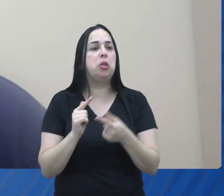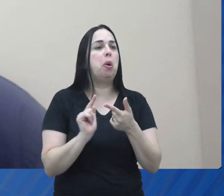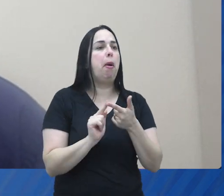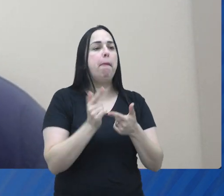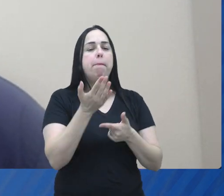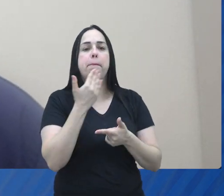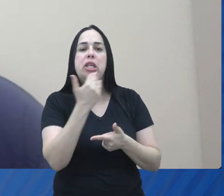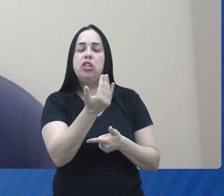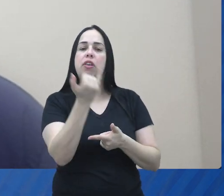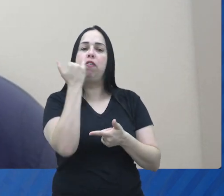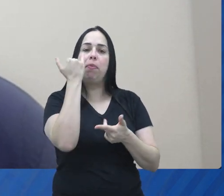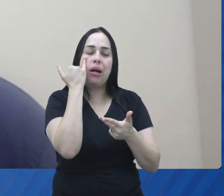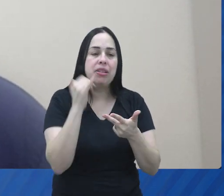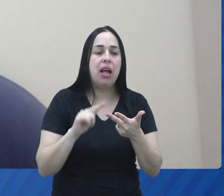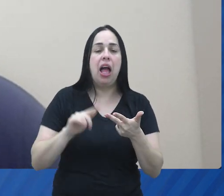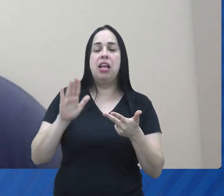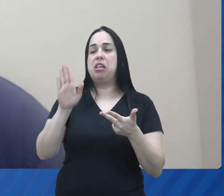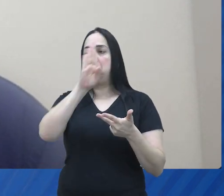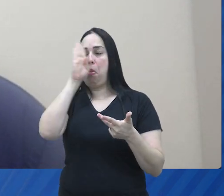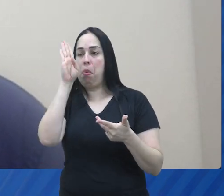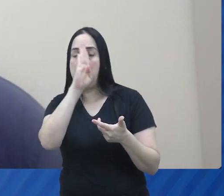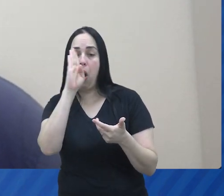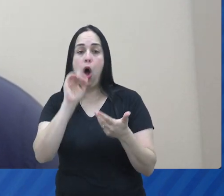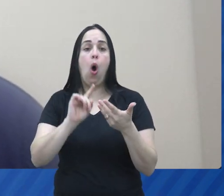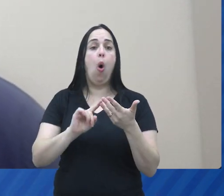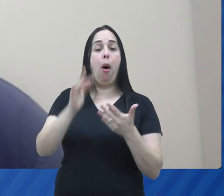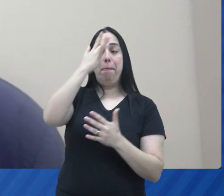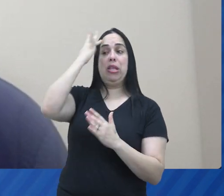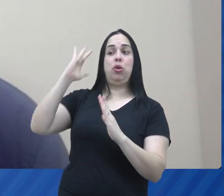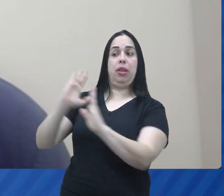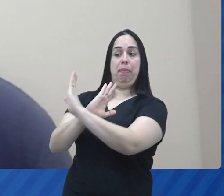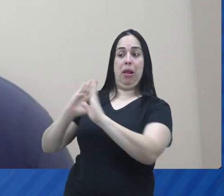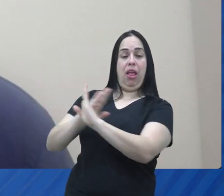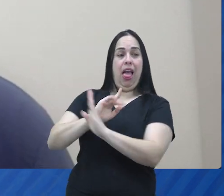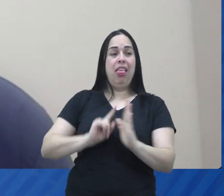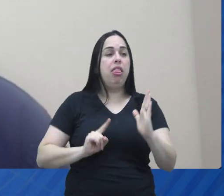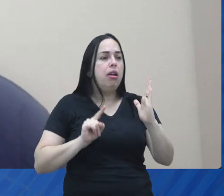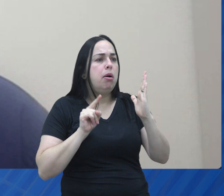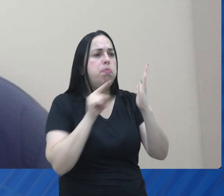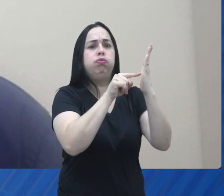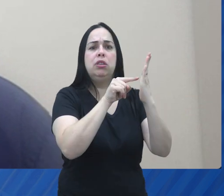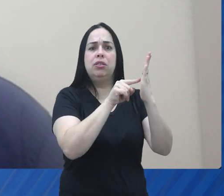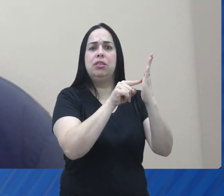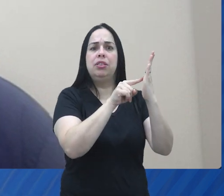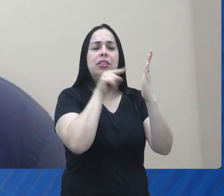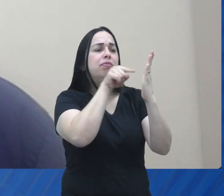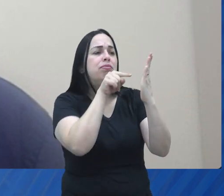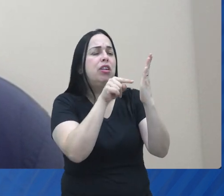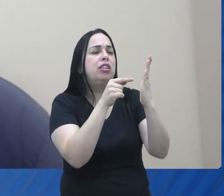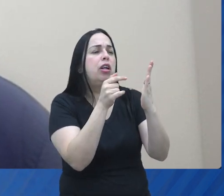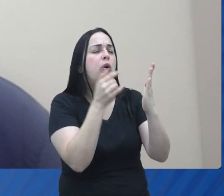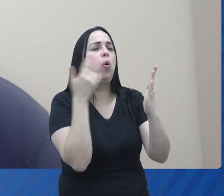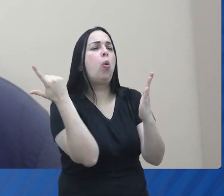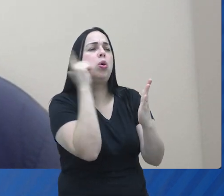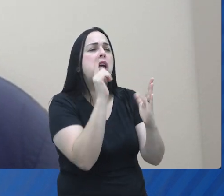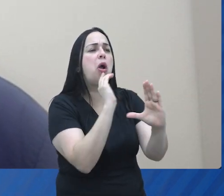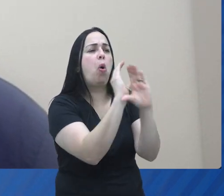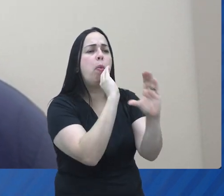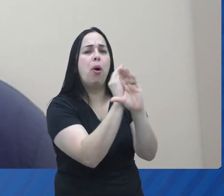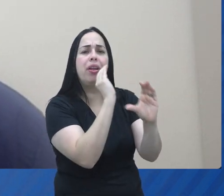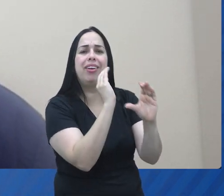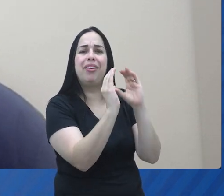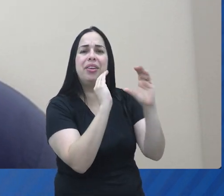precisa de uma informação, está passando mal, está se sentindo perseguido por alguém, por exemplo. E ao acionar ali um botão que tem no